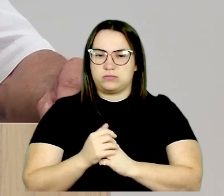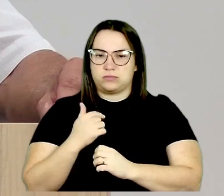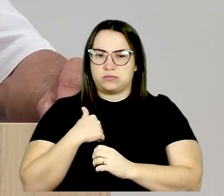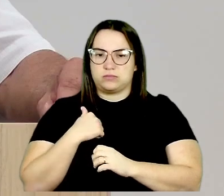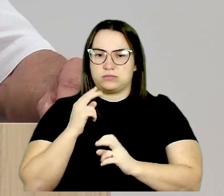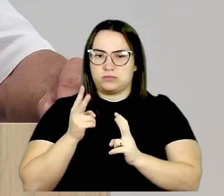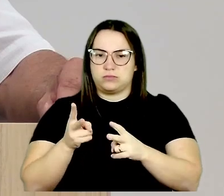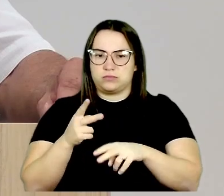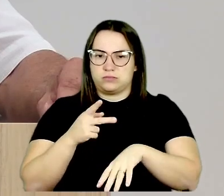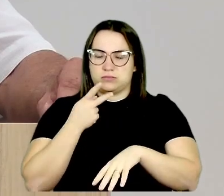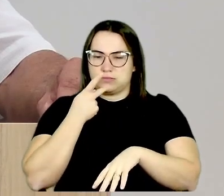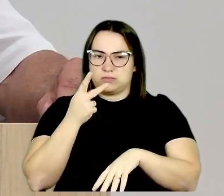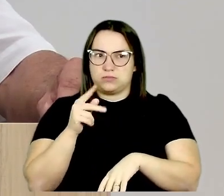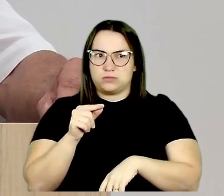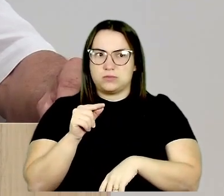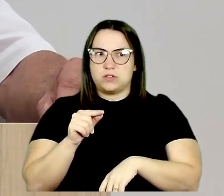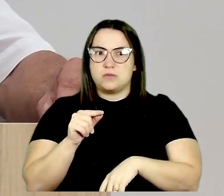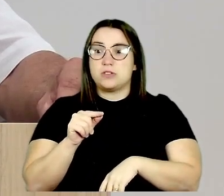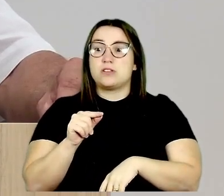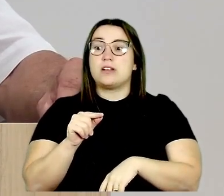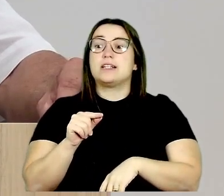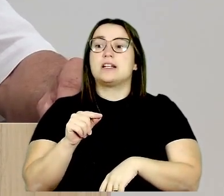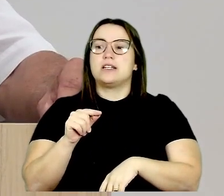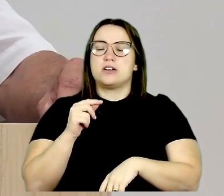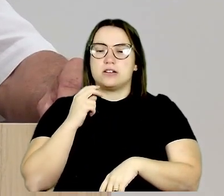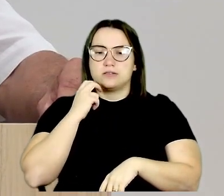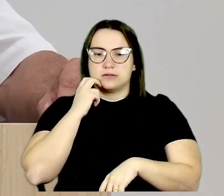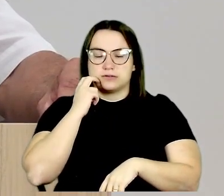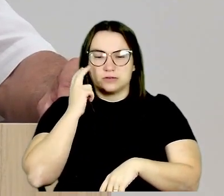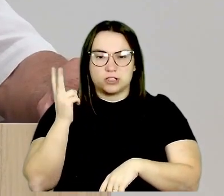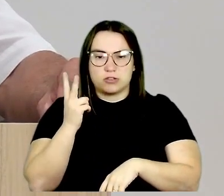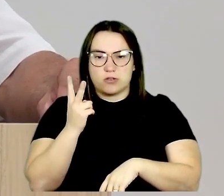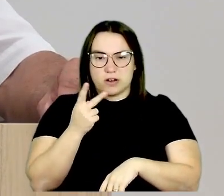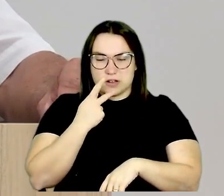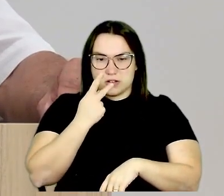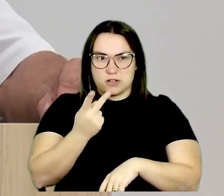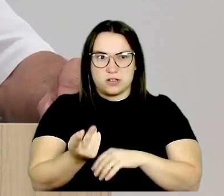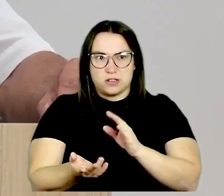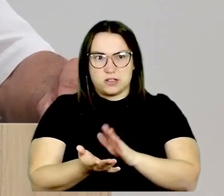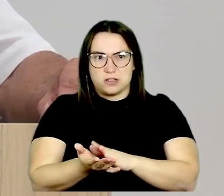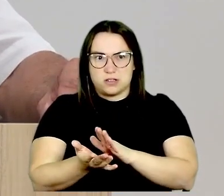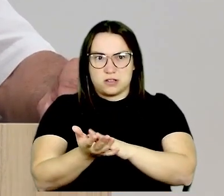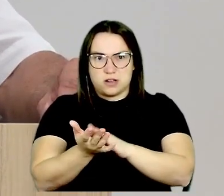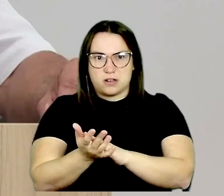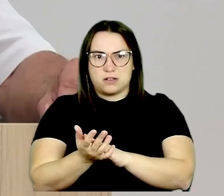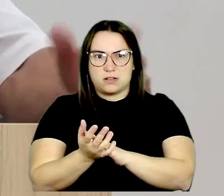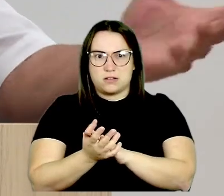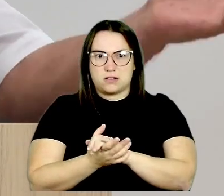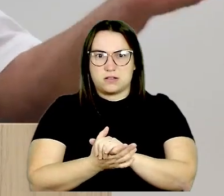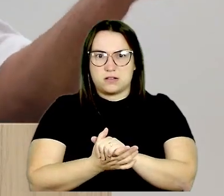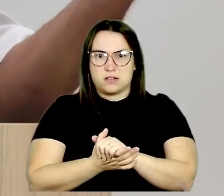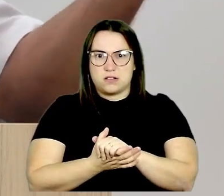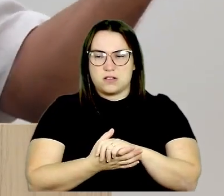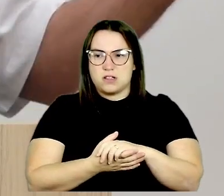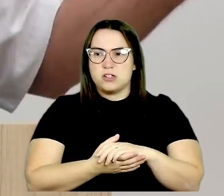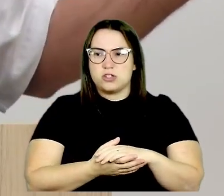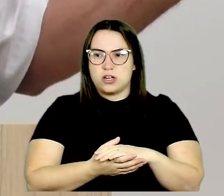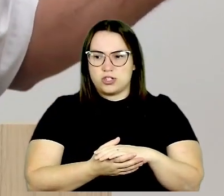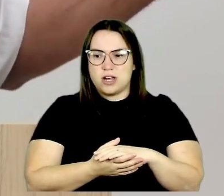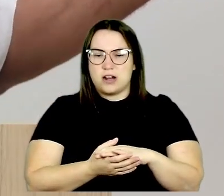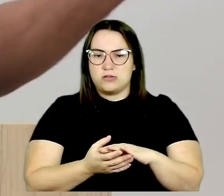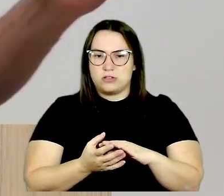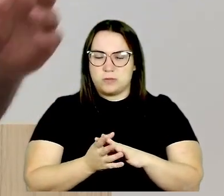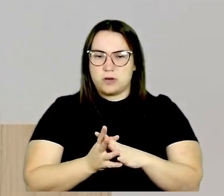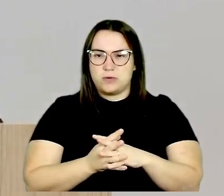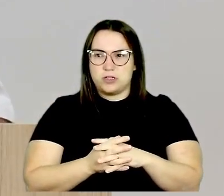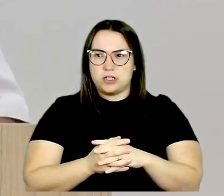digo assim, que as pessoas têm vergonha de elogiar o trabalho das pessoas. Parece que elogiar